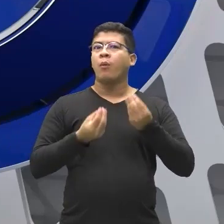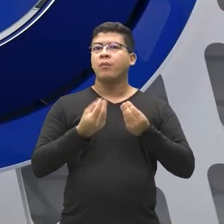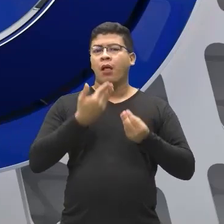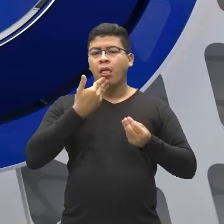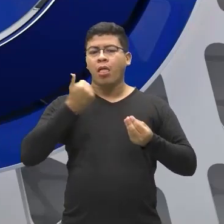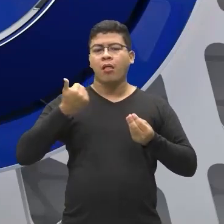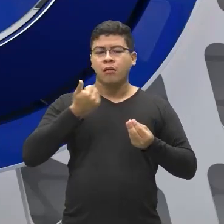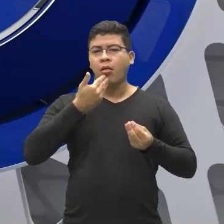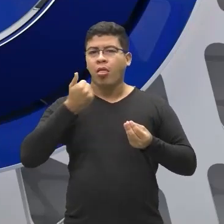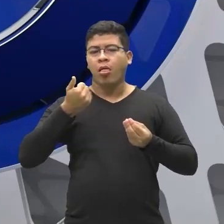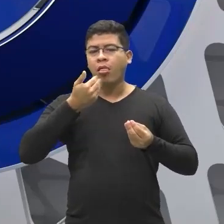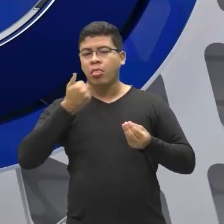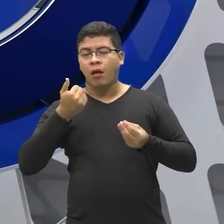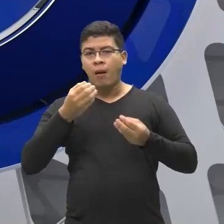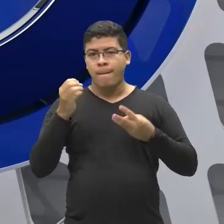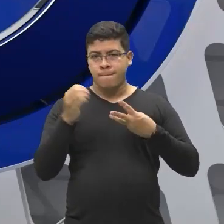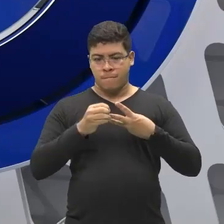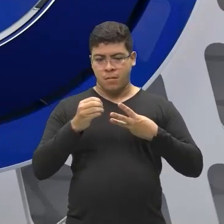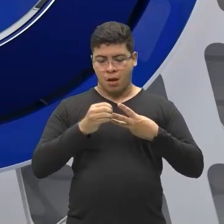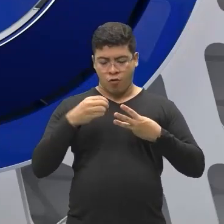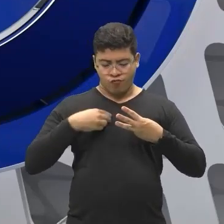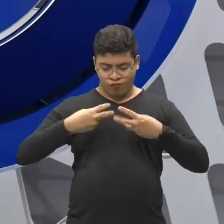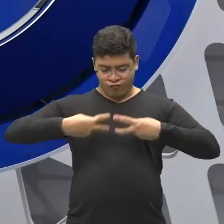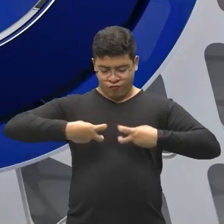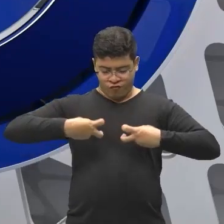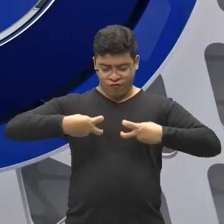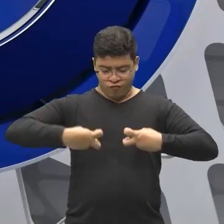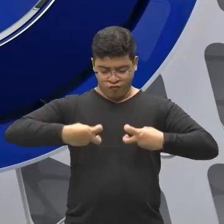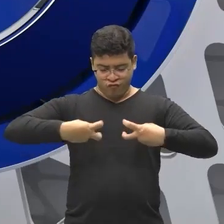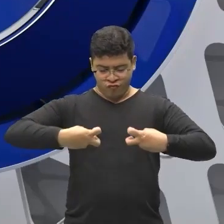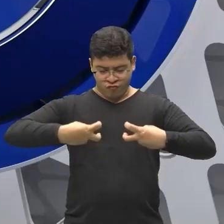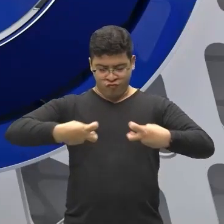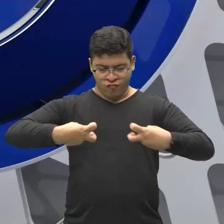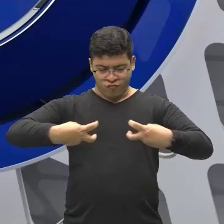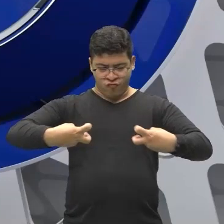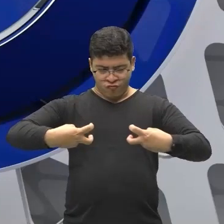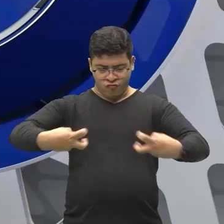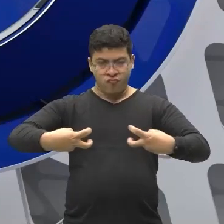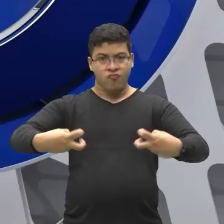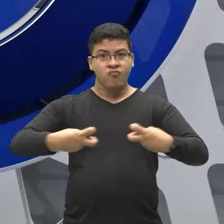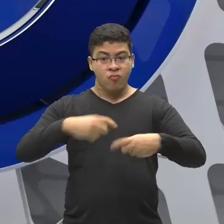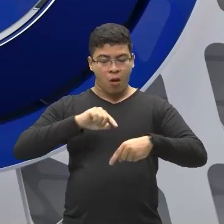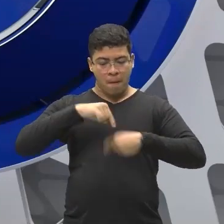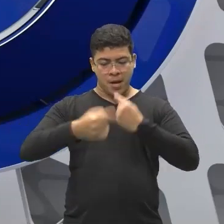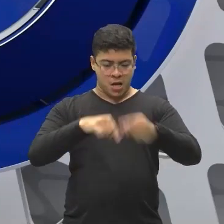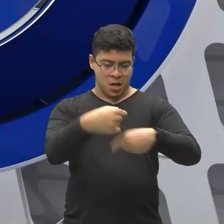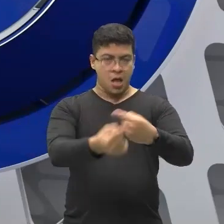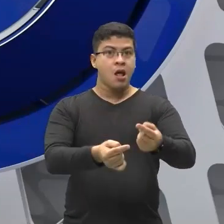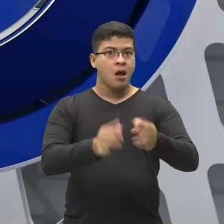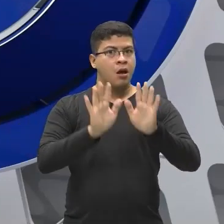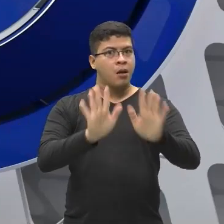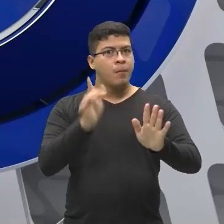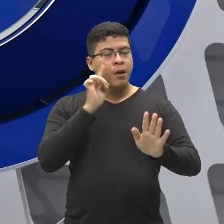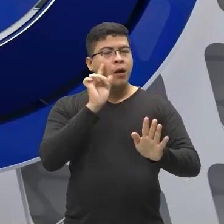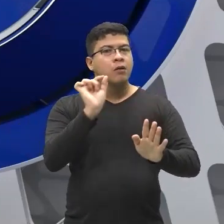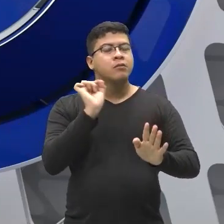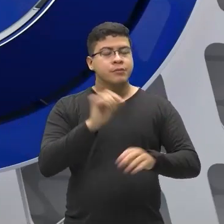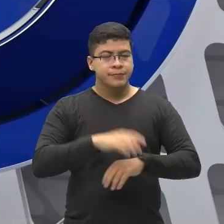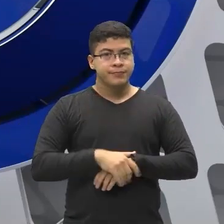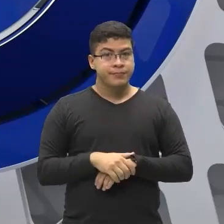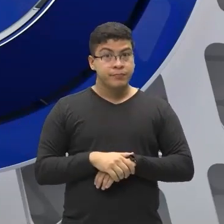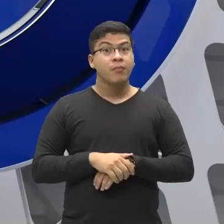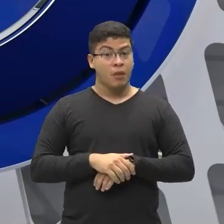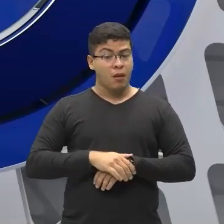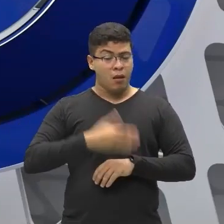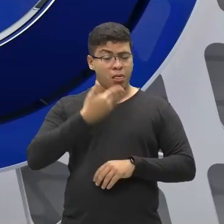na minha célula e faz com que a minha célula consiga realizar a reprodução desse vírus. Mas ele está se